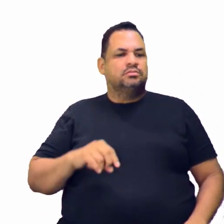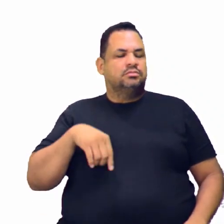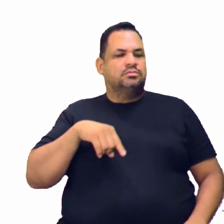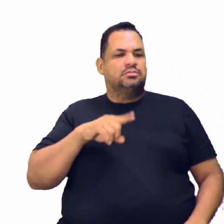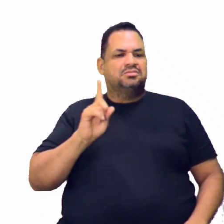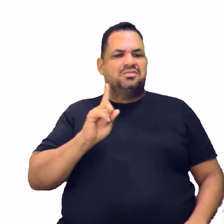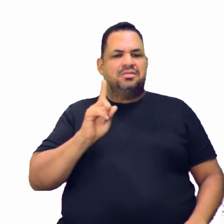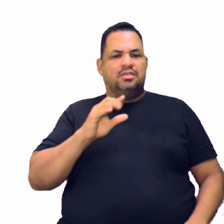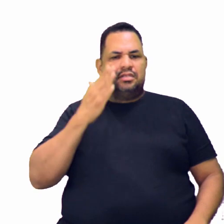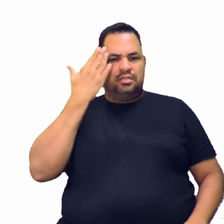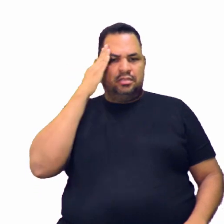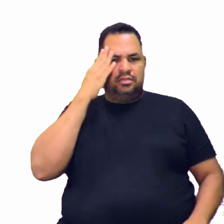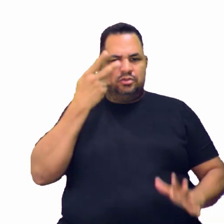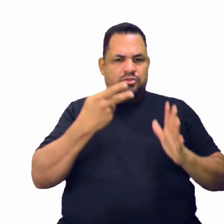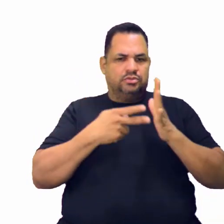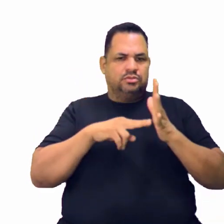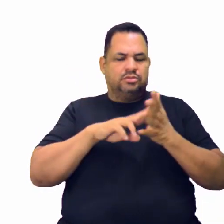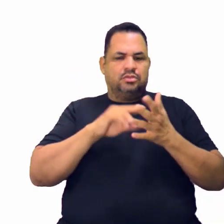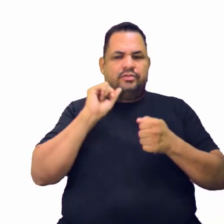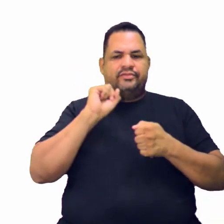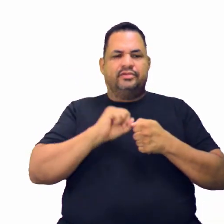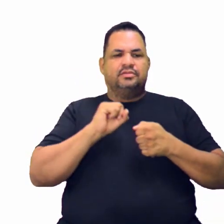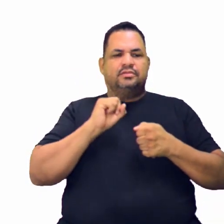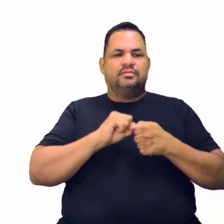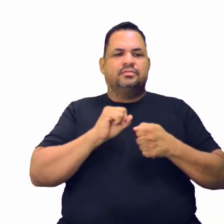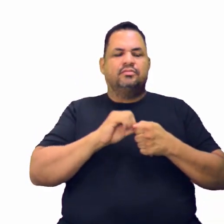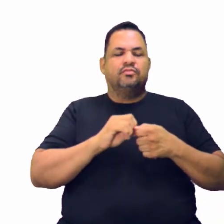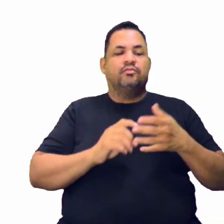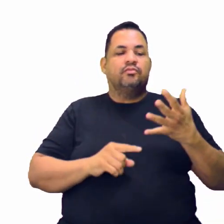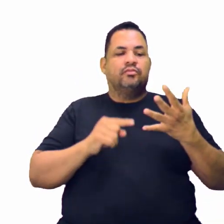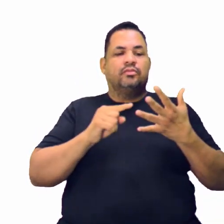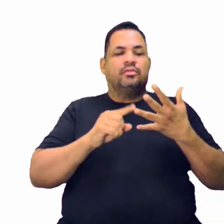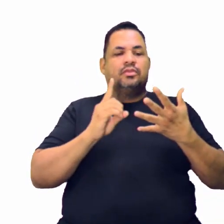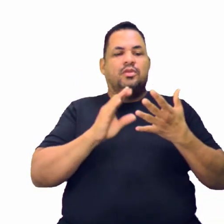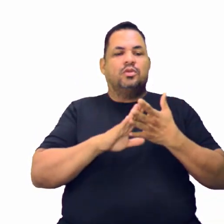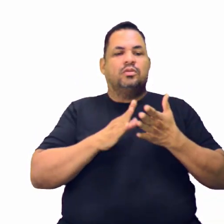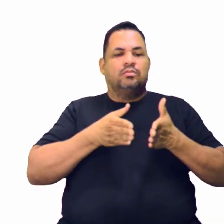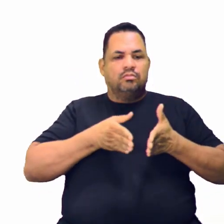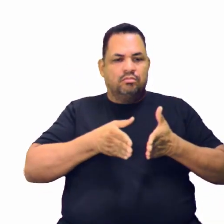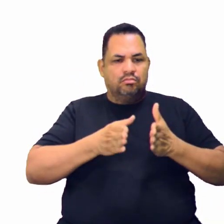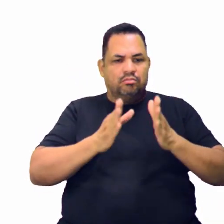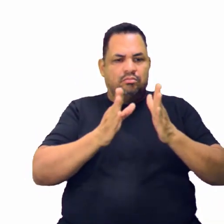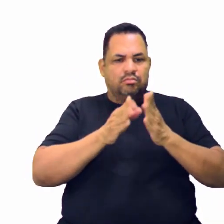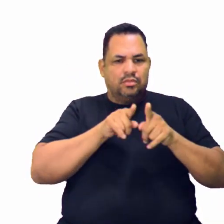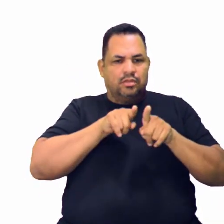Ninguém compreendeu o sentido de sua atitude. D. O caminho